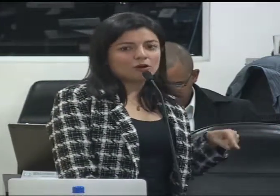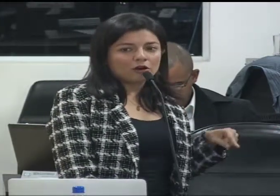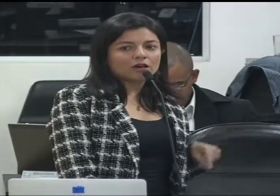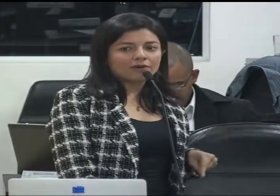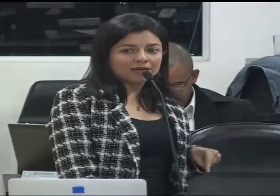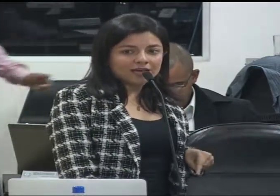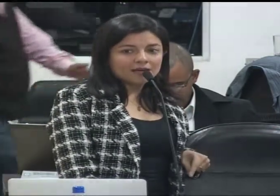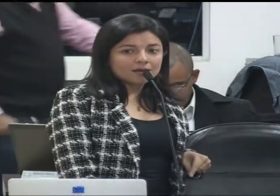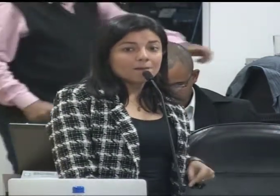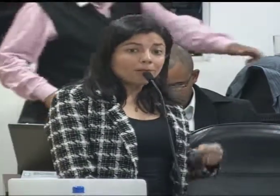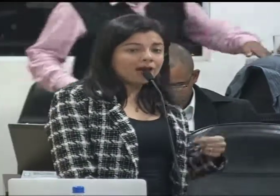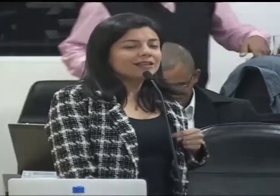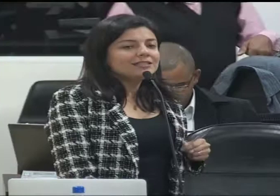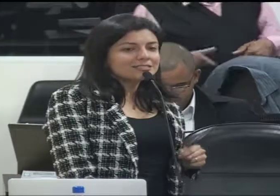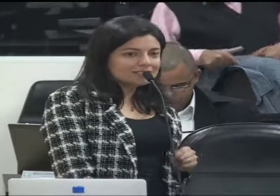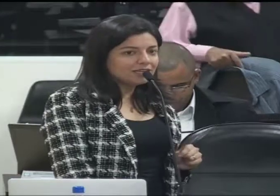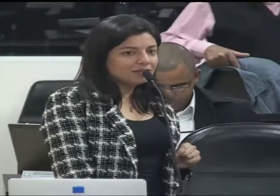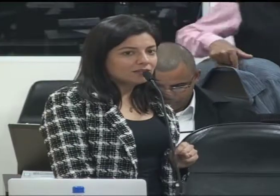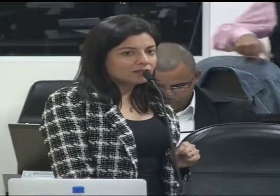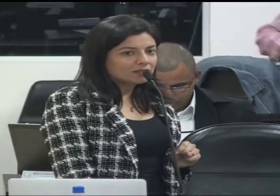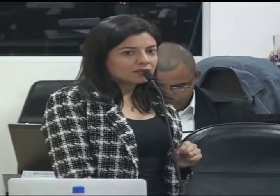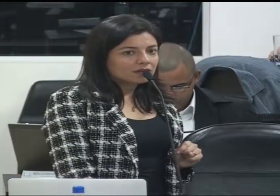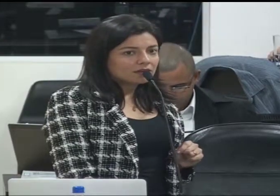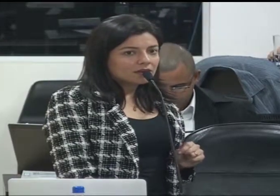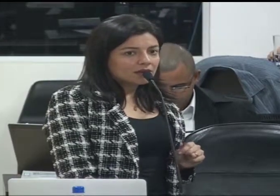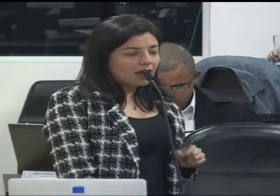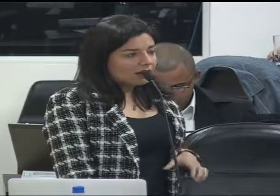parlamentares colocam aqui, podem sim